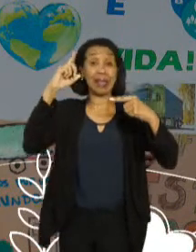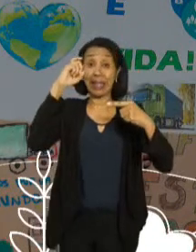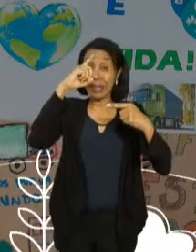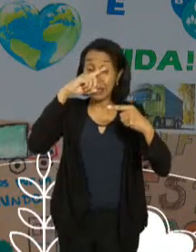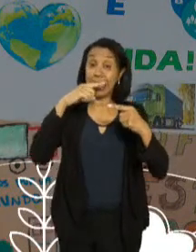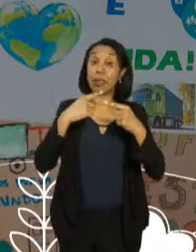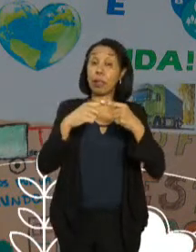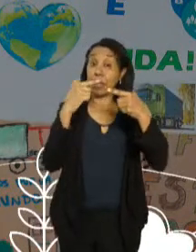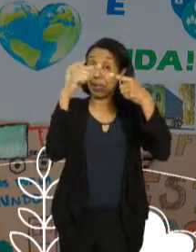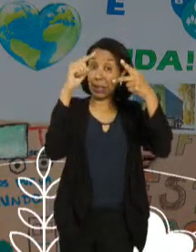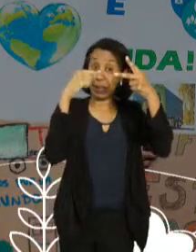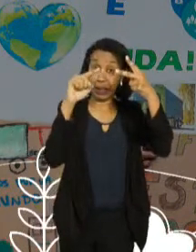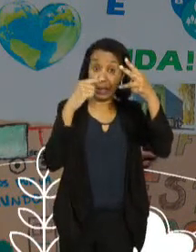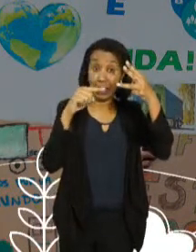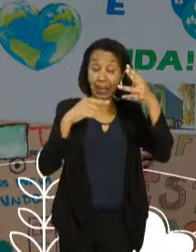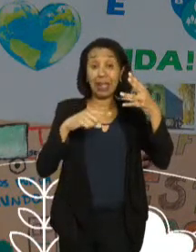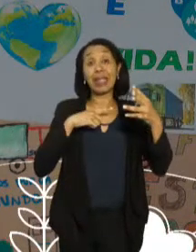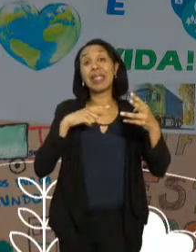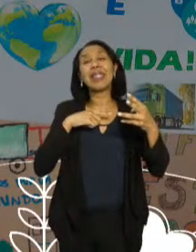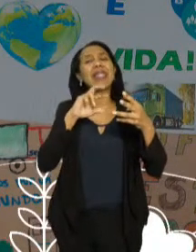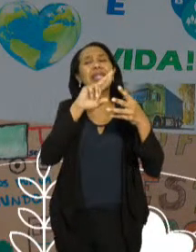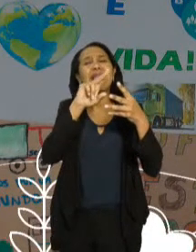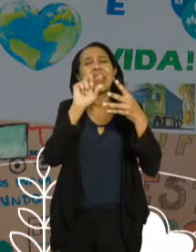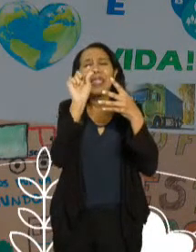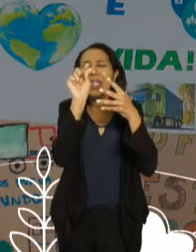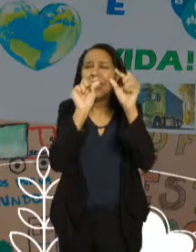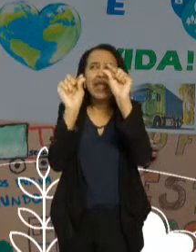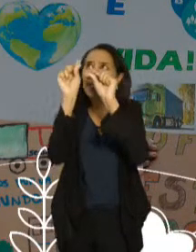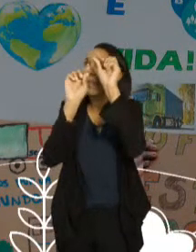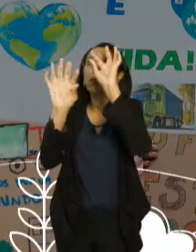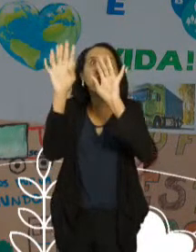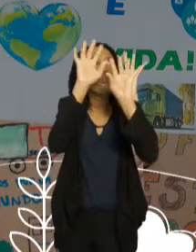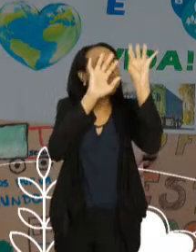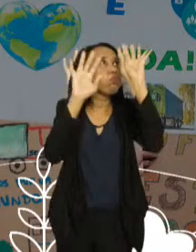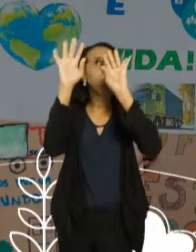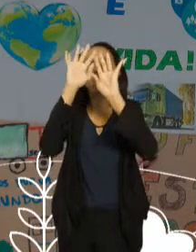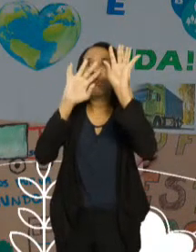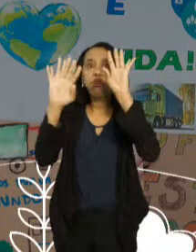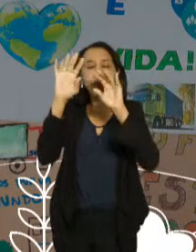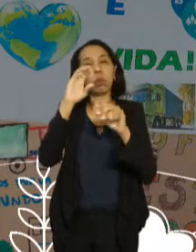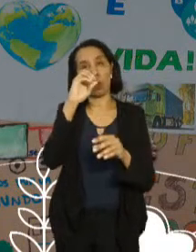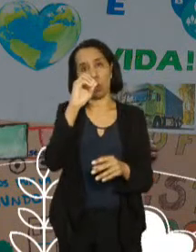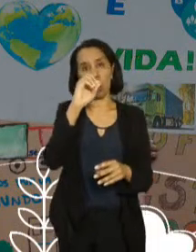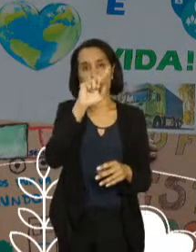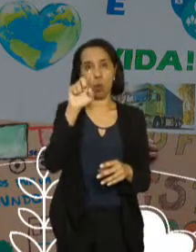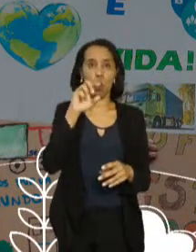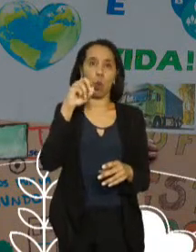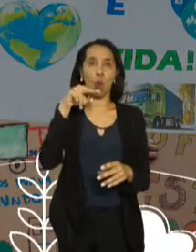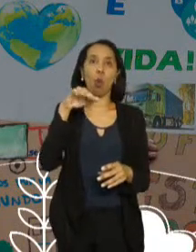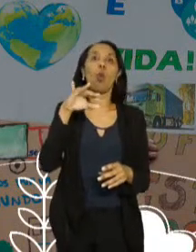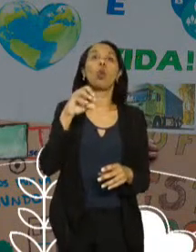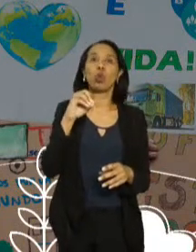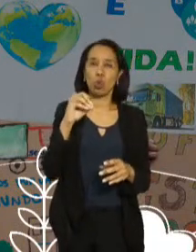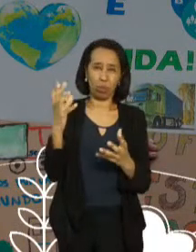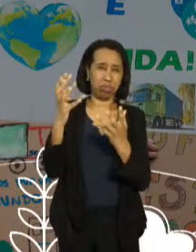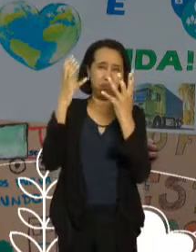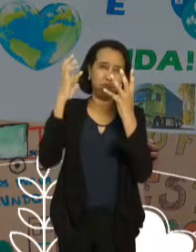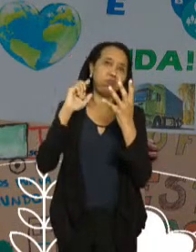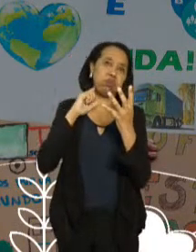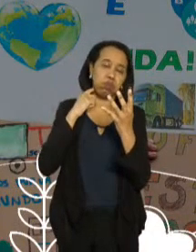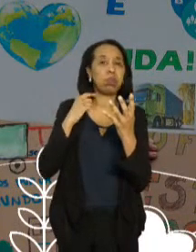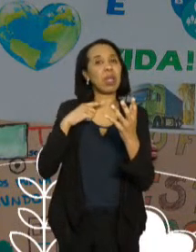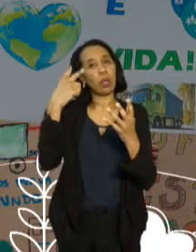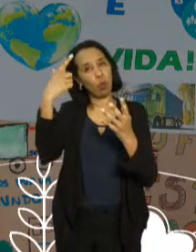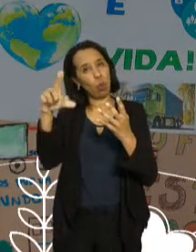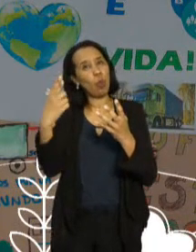realmente na esfera das micropartículas e também do ozônio, né, que é um poluente secundário